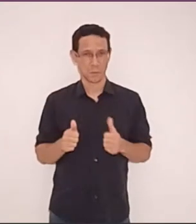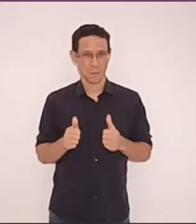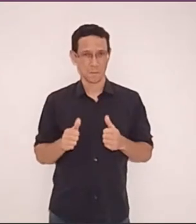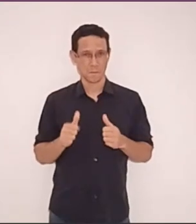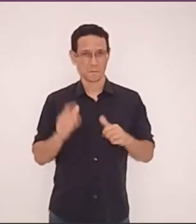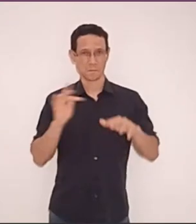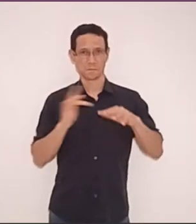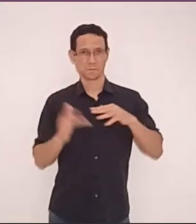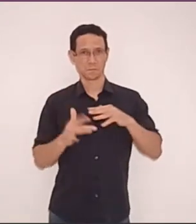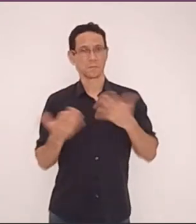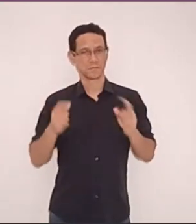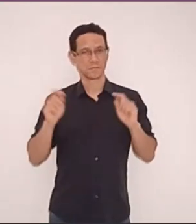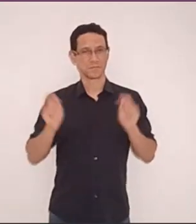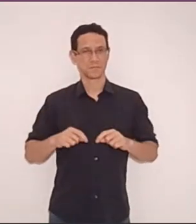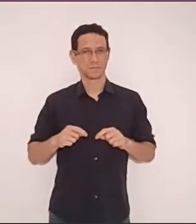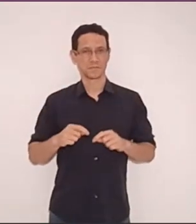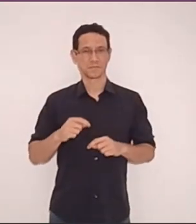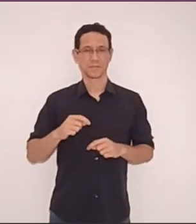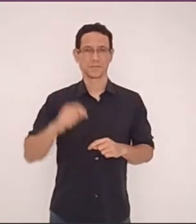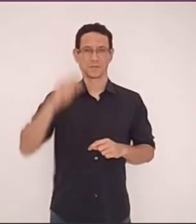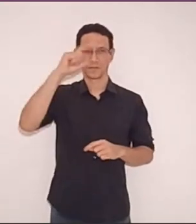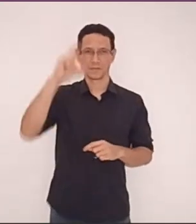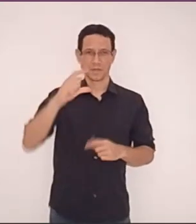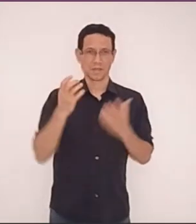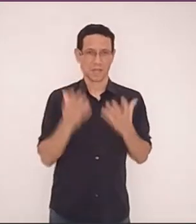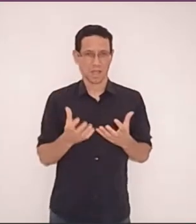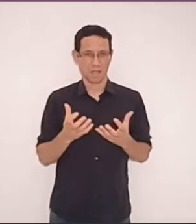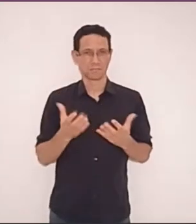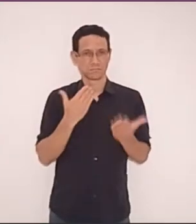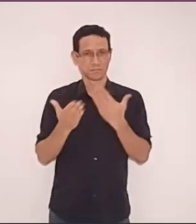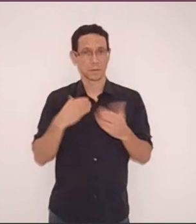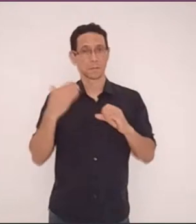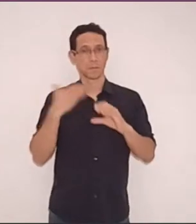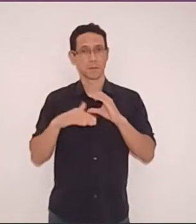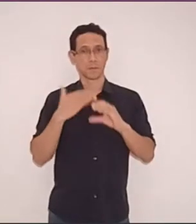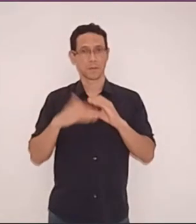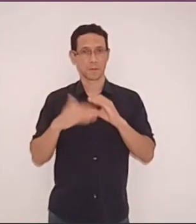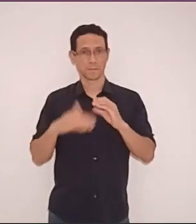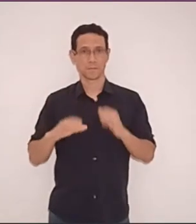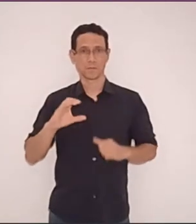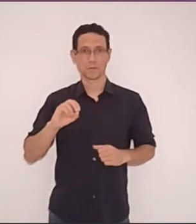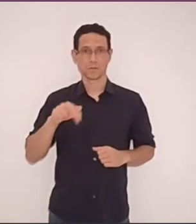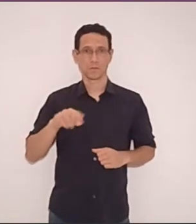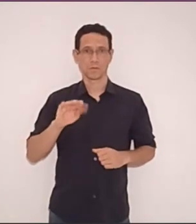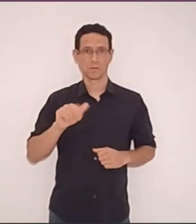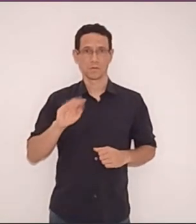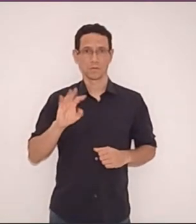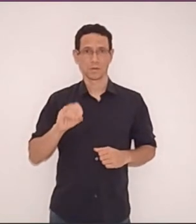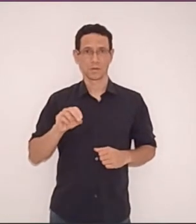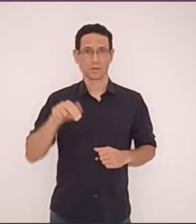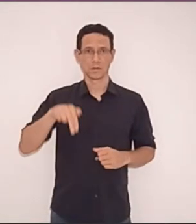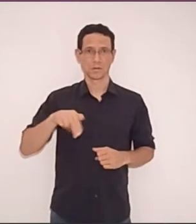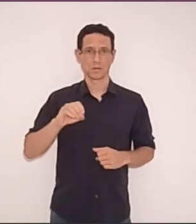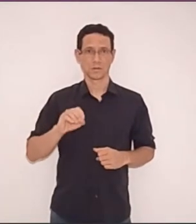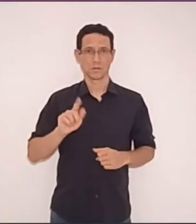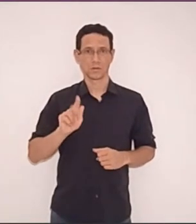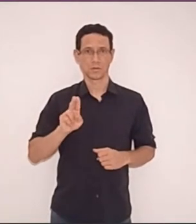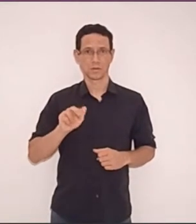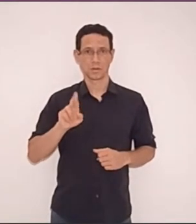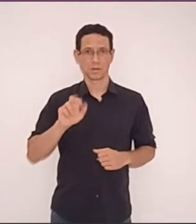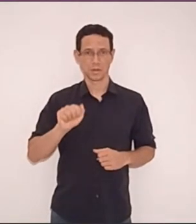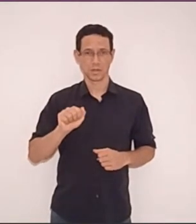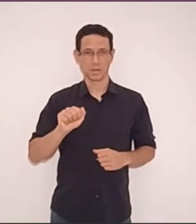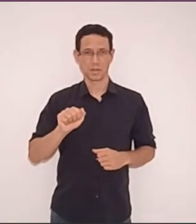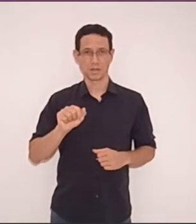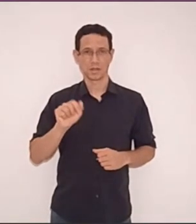interesse em continuar o papo É deixa um e-mail que vocês podem dar vocês aqui o contato nogueira@gmail.com do que eles têm